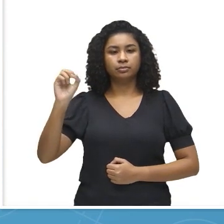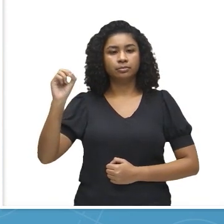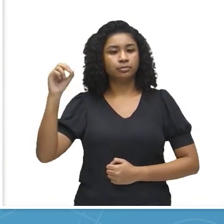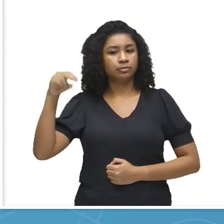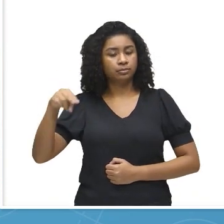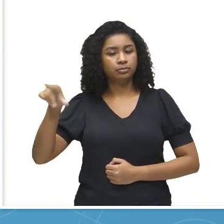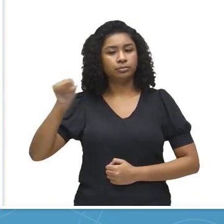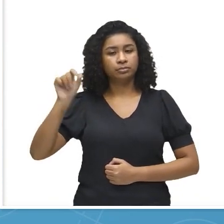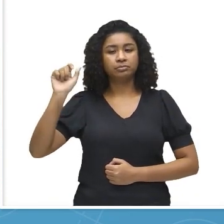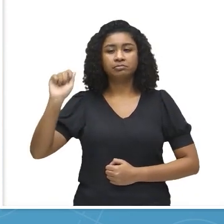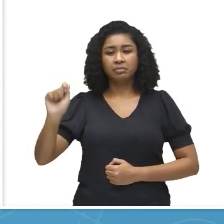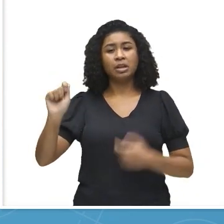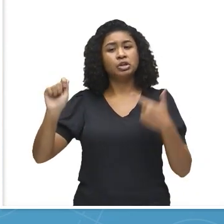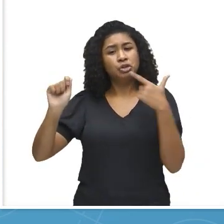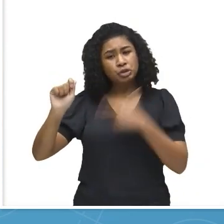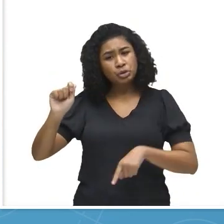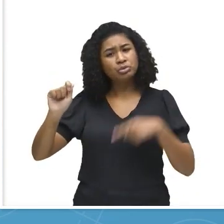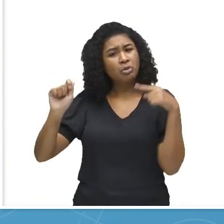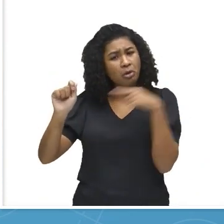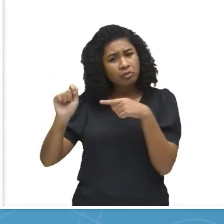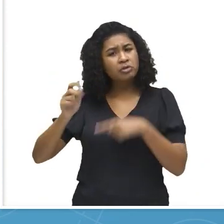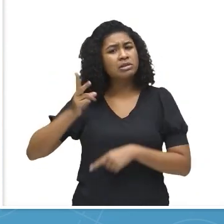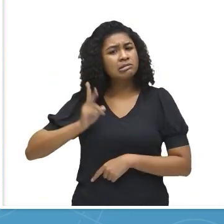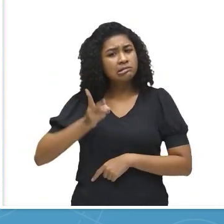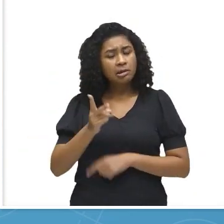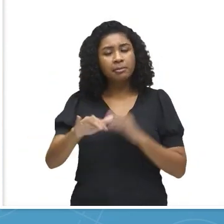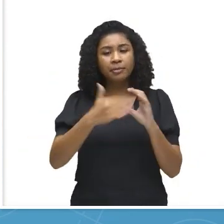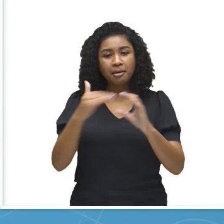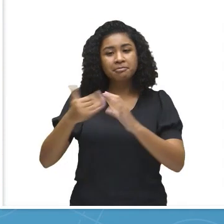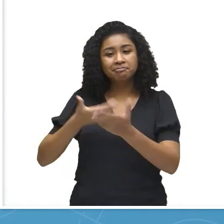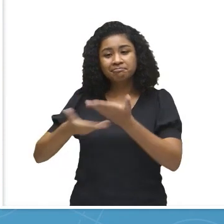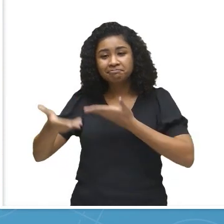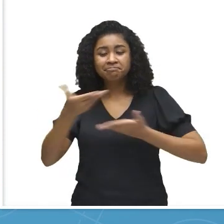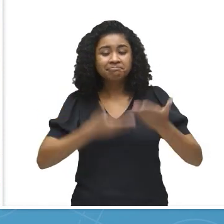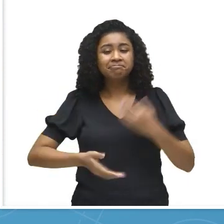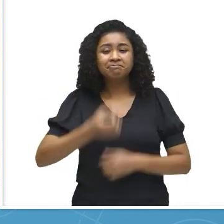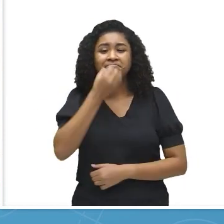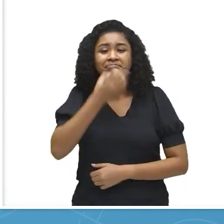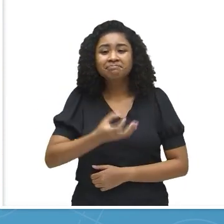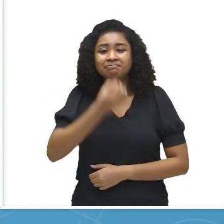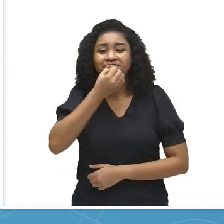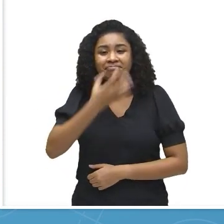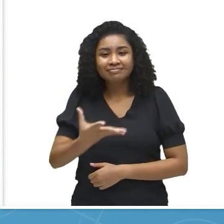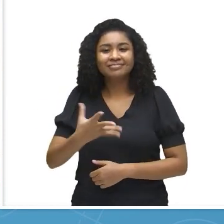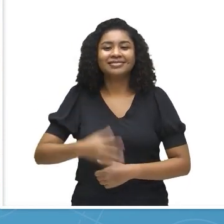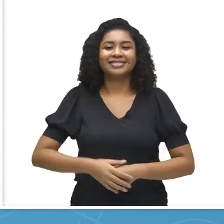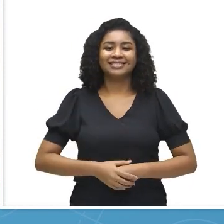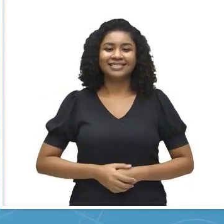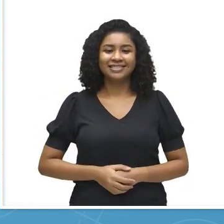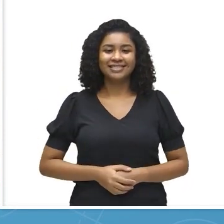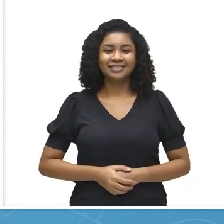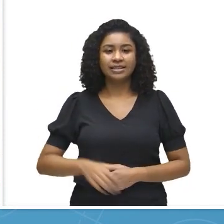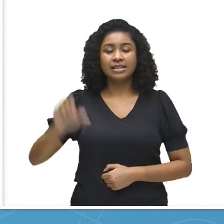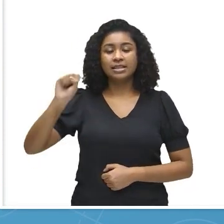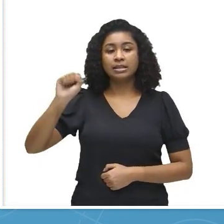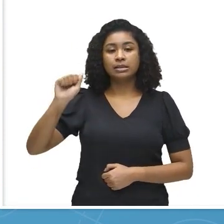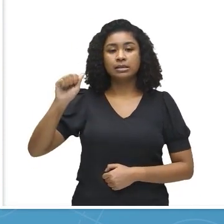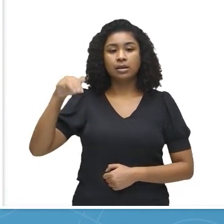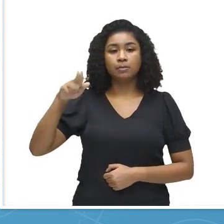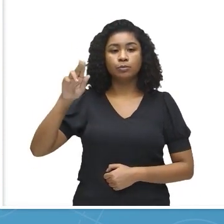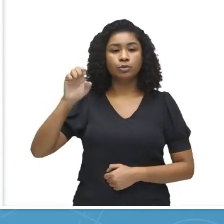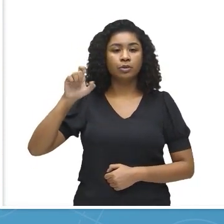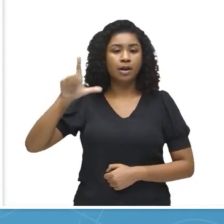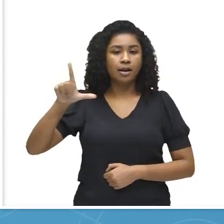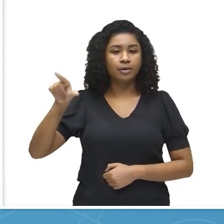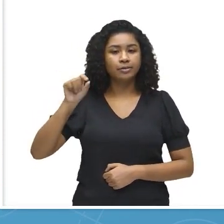aqui presente na nossa interação, marcou para a gente também a alternativa A. E o Samuel também marcou para a